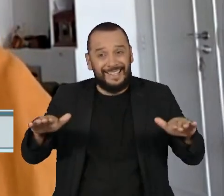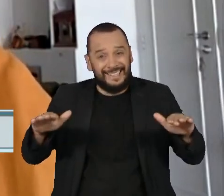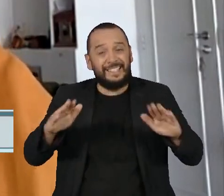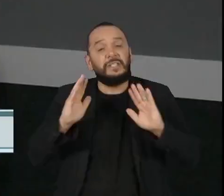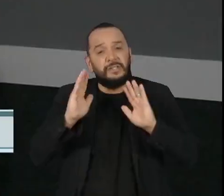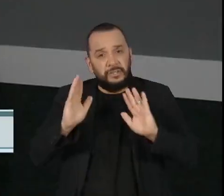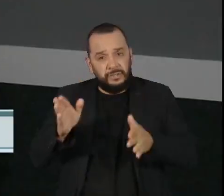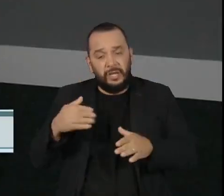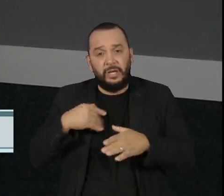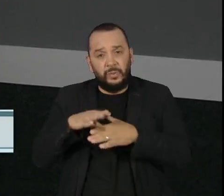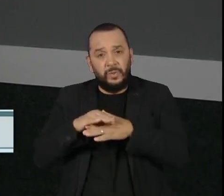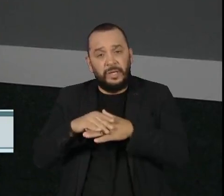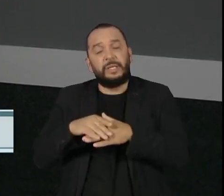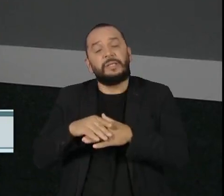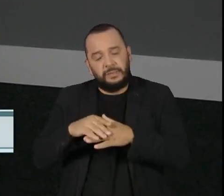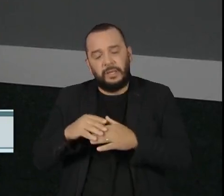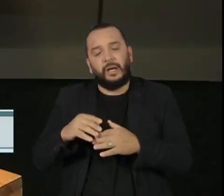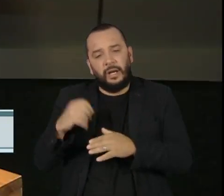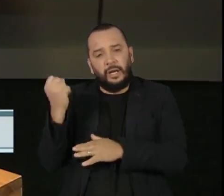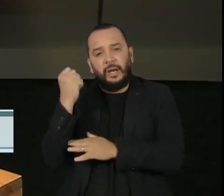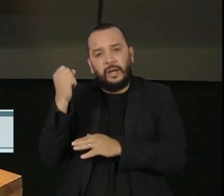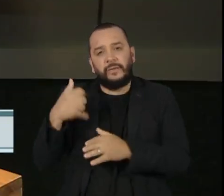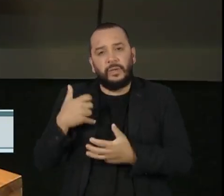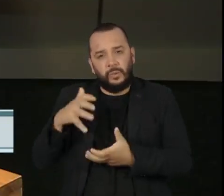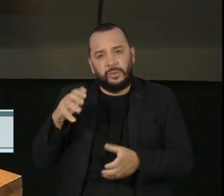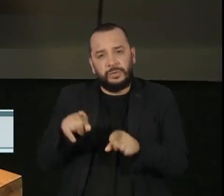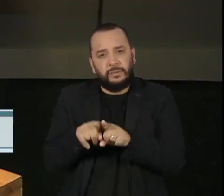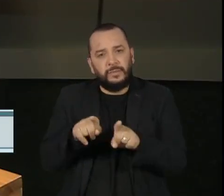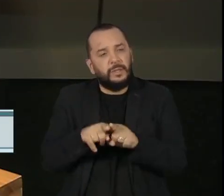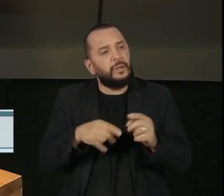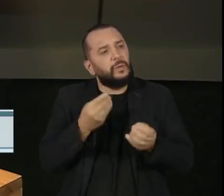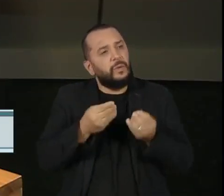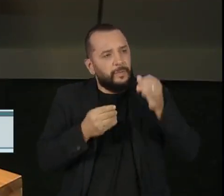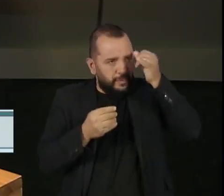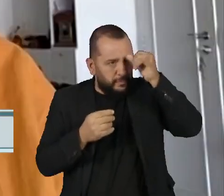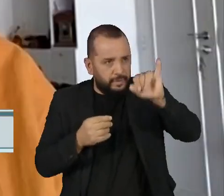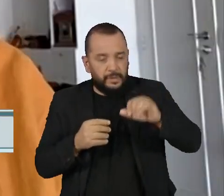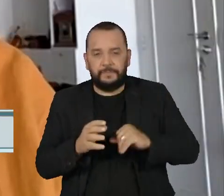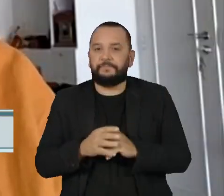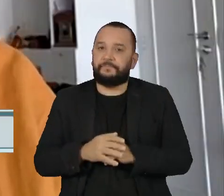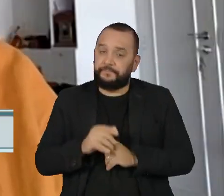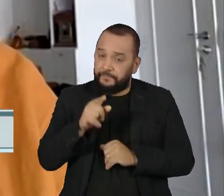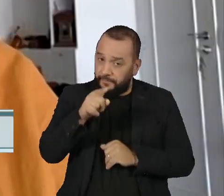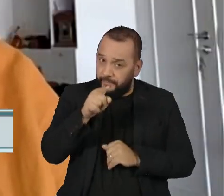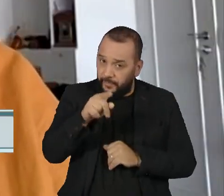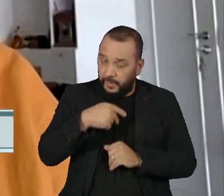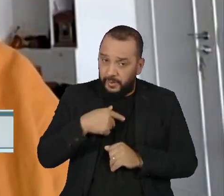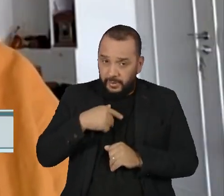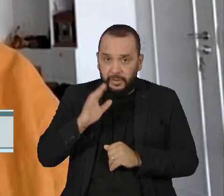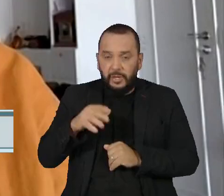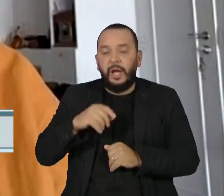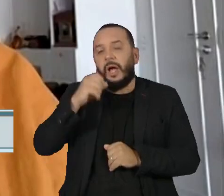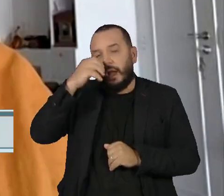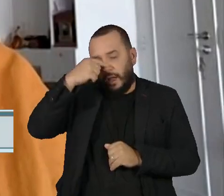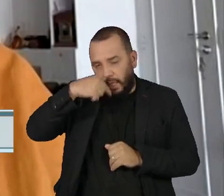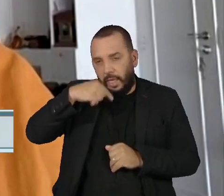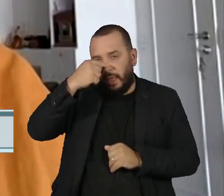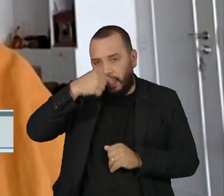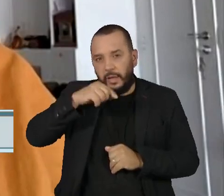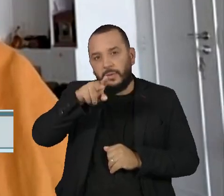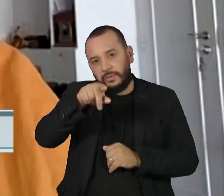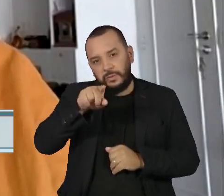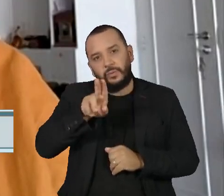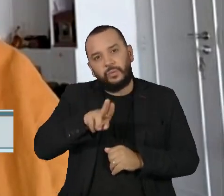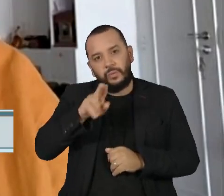idosos também. Como prevenir tudo isso? Se você está infectado, vá com a máscara para não passar para as outras pessoas. E se